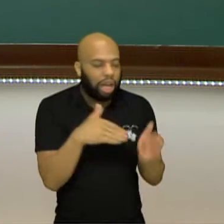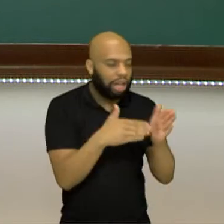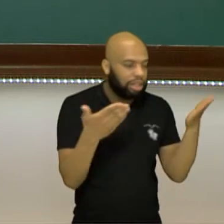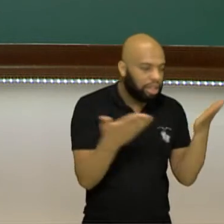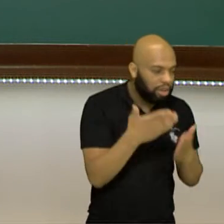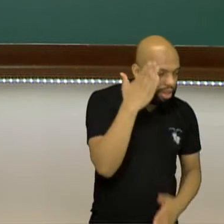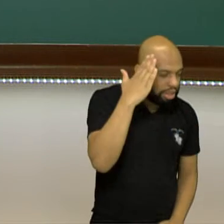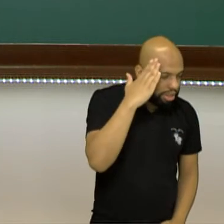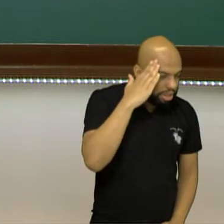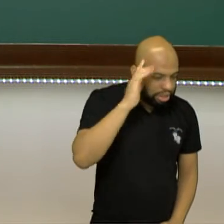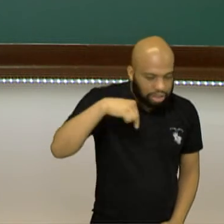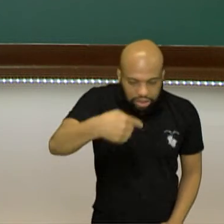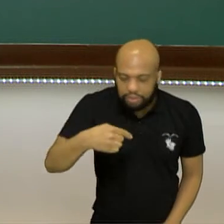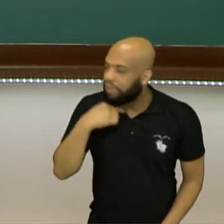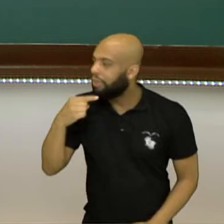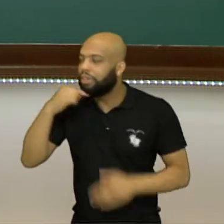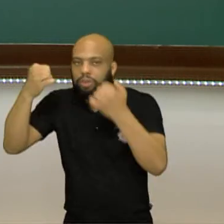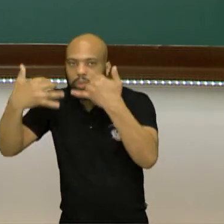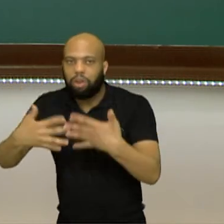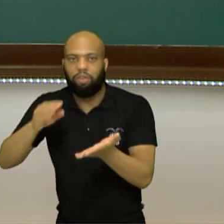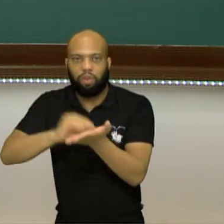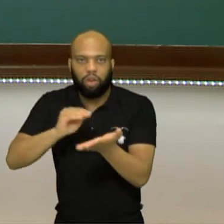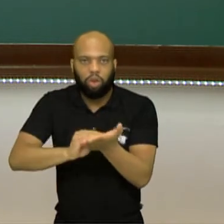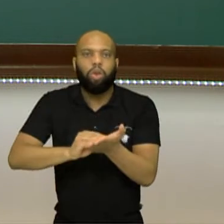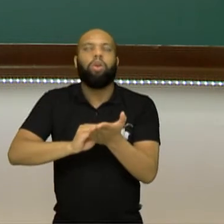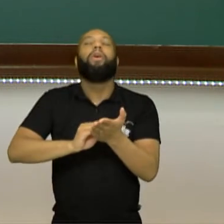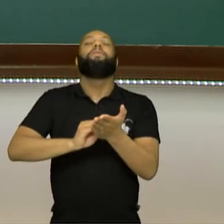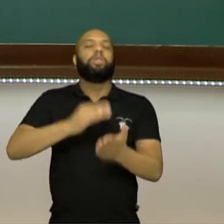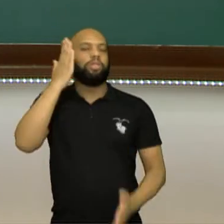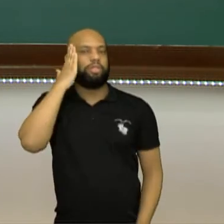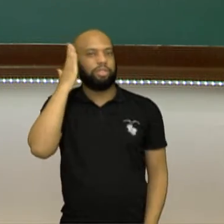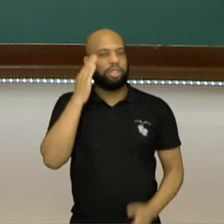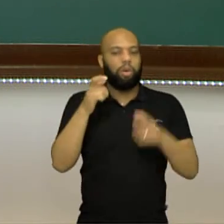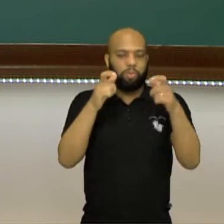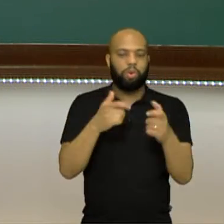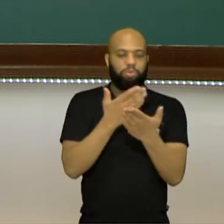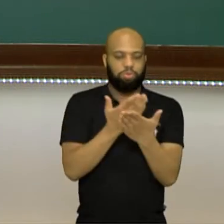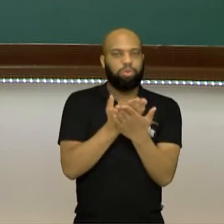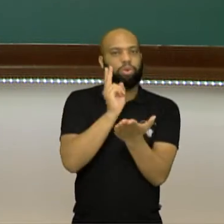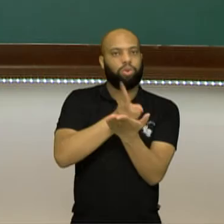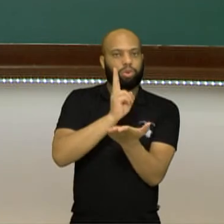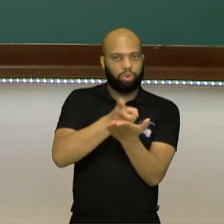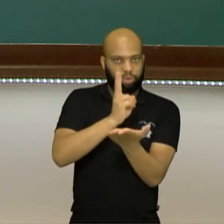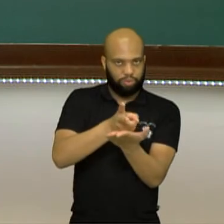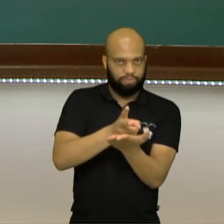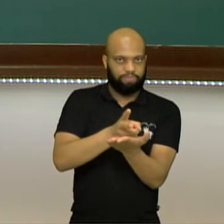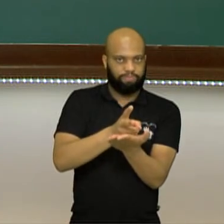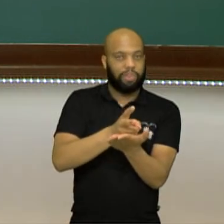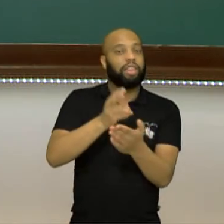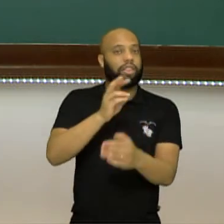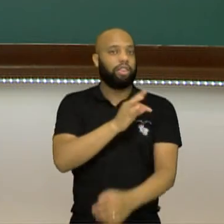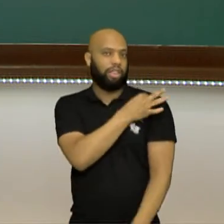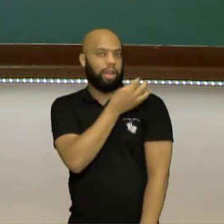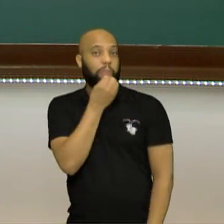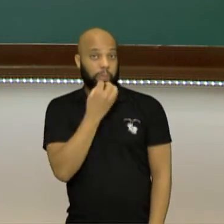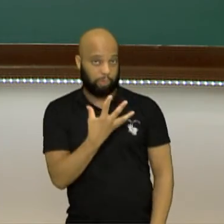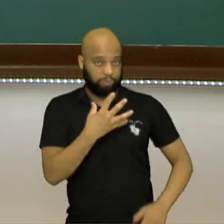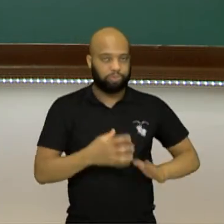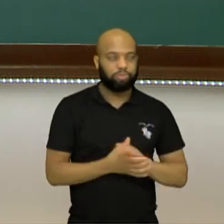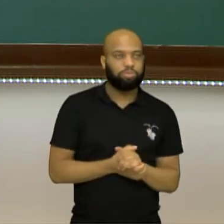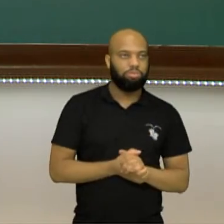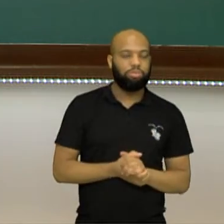fui. Depois eu não consegui mais explicar, então eu já sei onde eu preciso retomar os meus estudos. Essa é uma boa técnica. Você